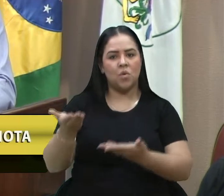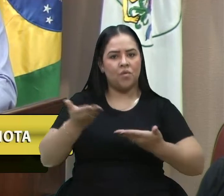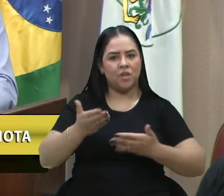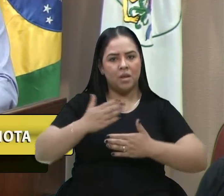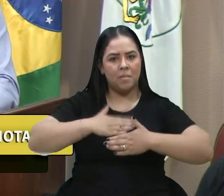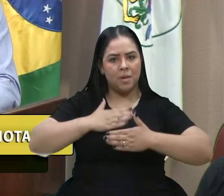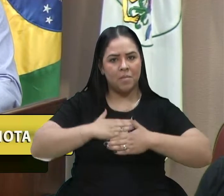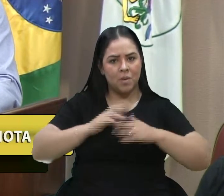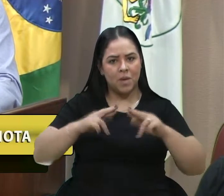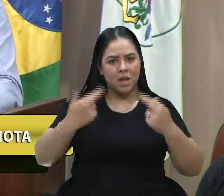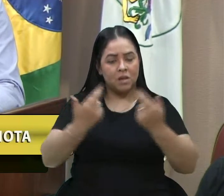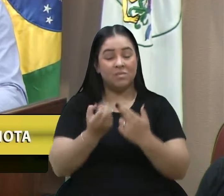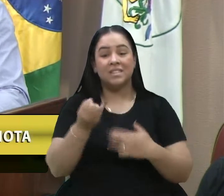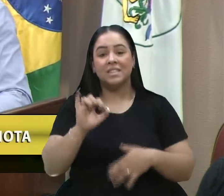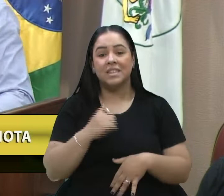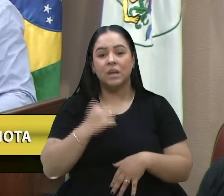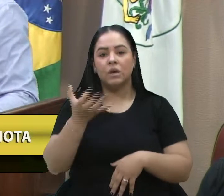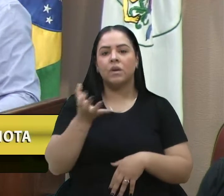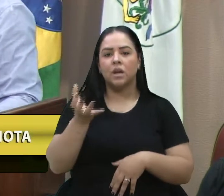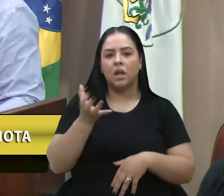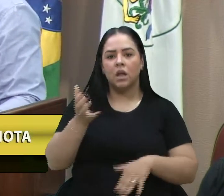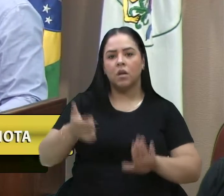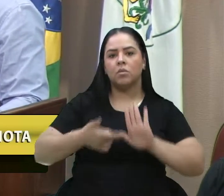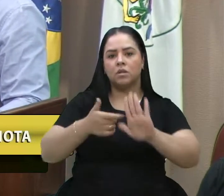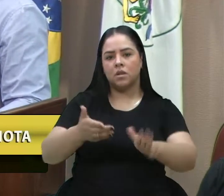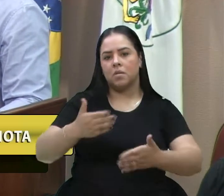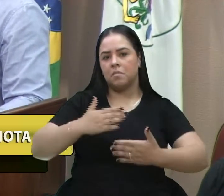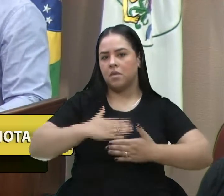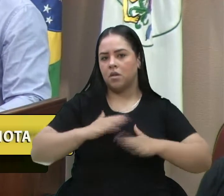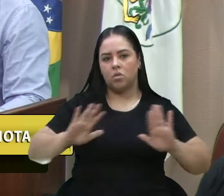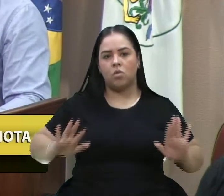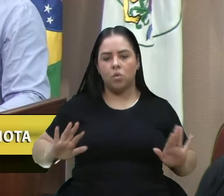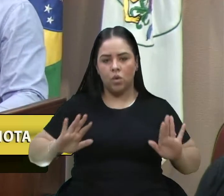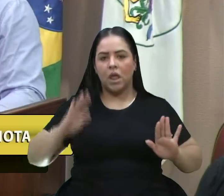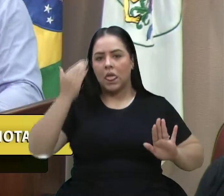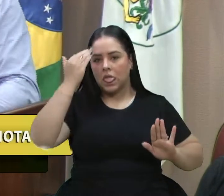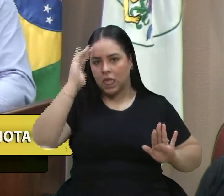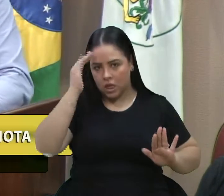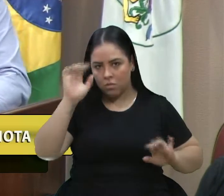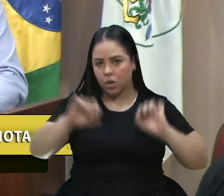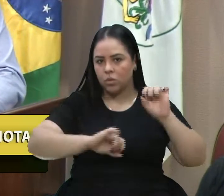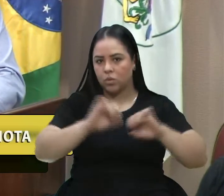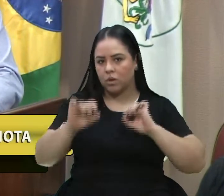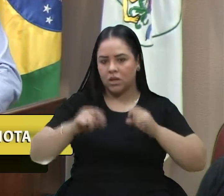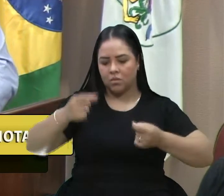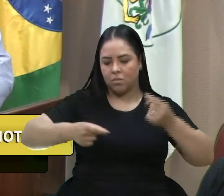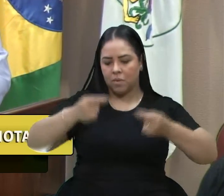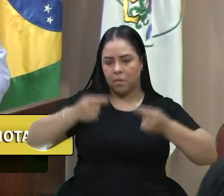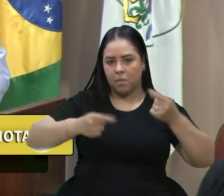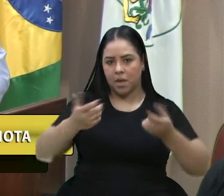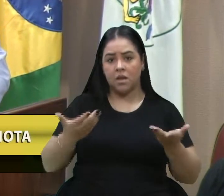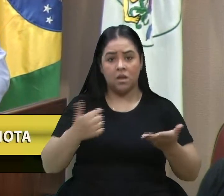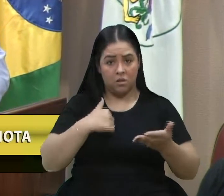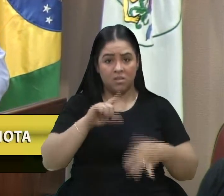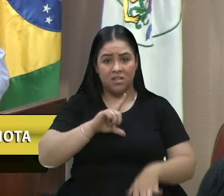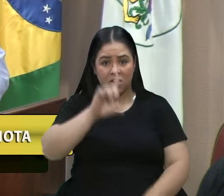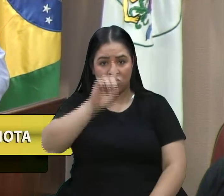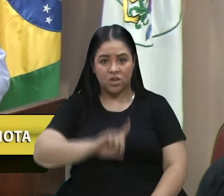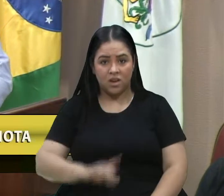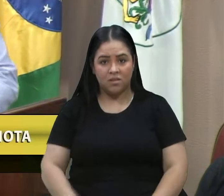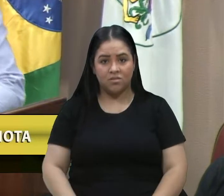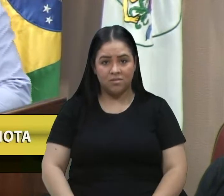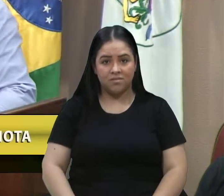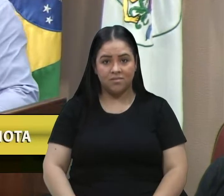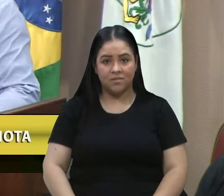reunião, se eu quiser expor a minha colocação, o meu entendimento do que está sendo discutido, eu tenho esse direito.